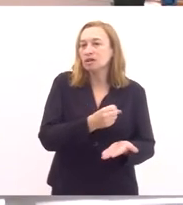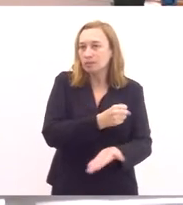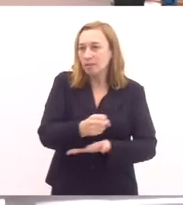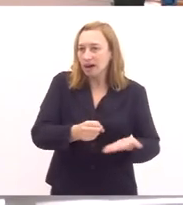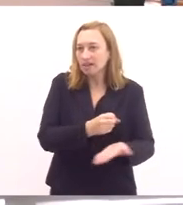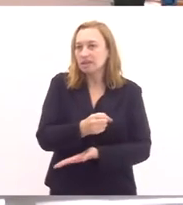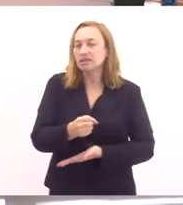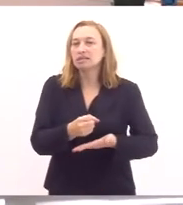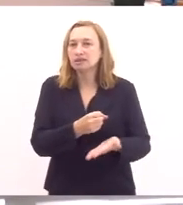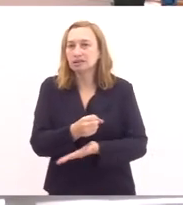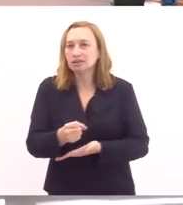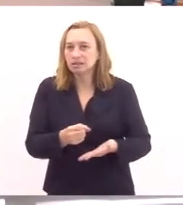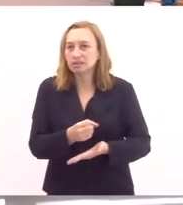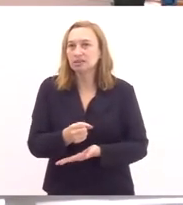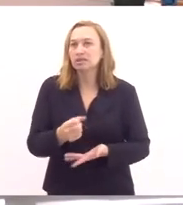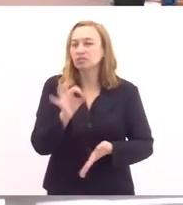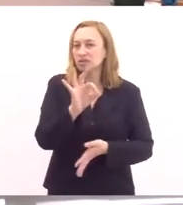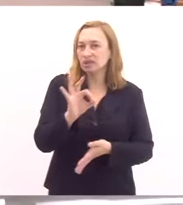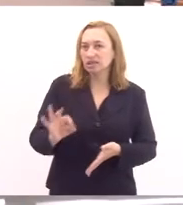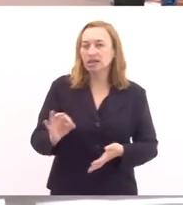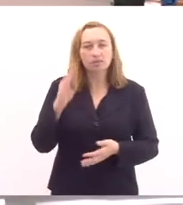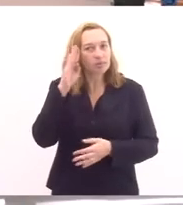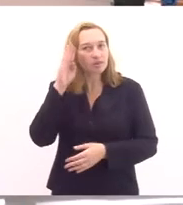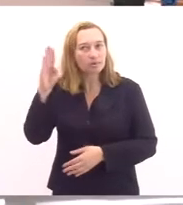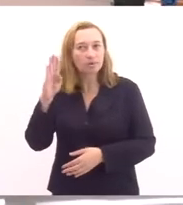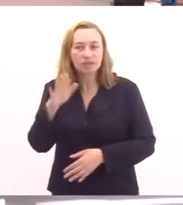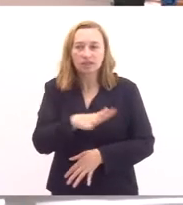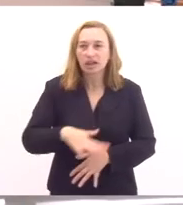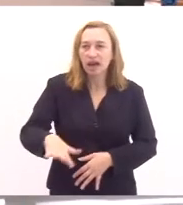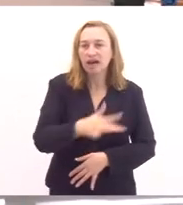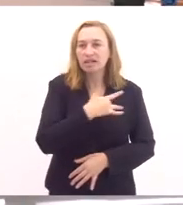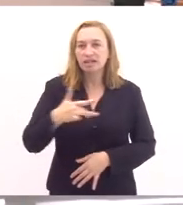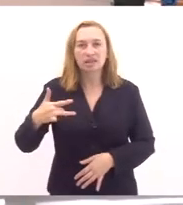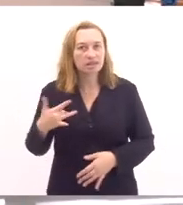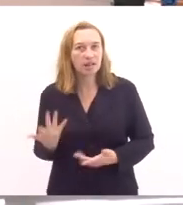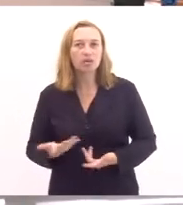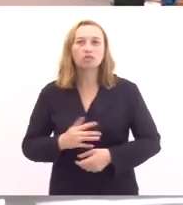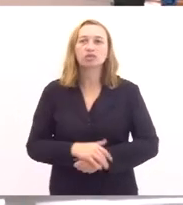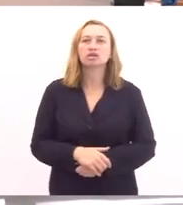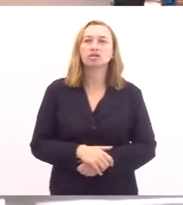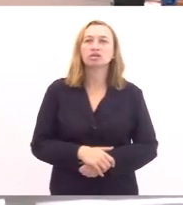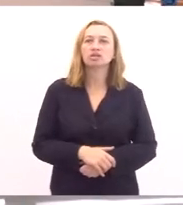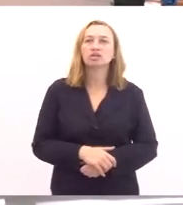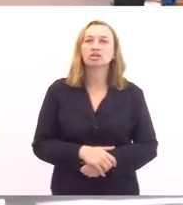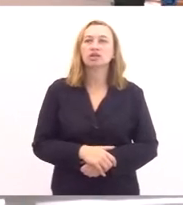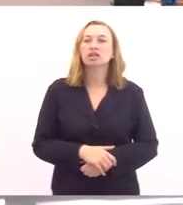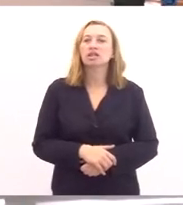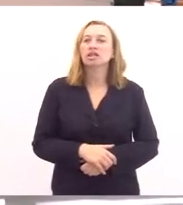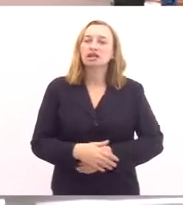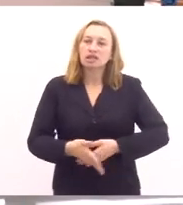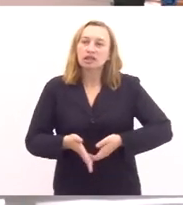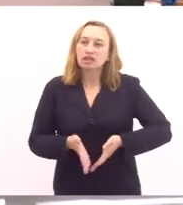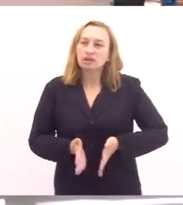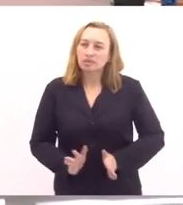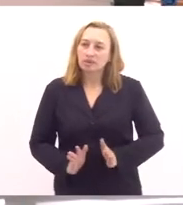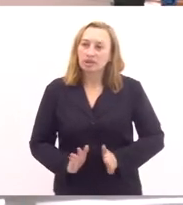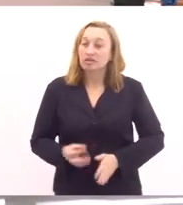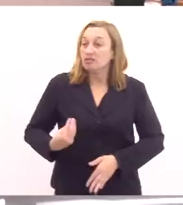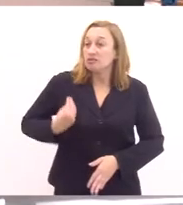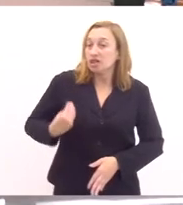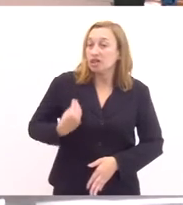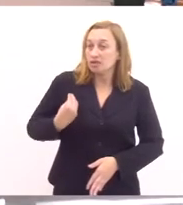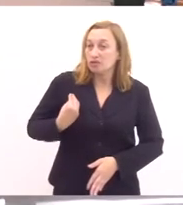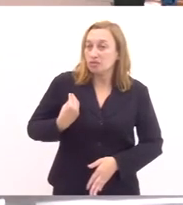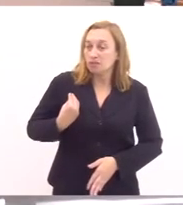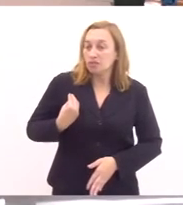na área da saúde então dando exemplos a gente tem o sinasc Né o sistema de nascimento o desgaste de luz e